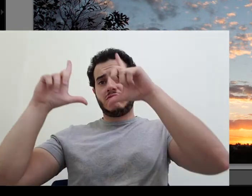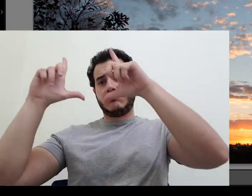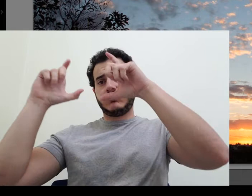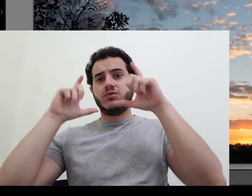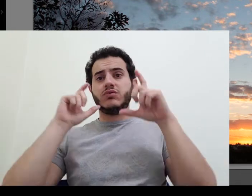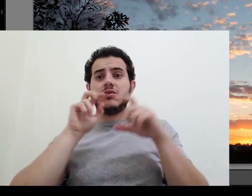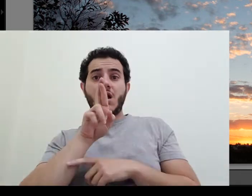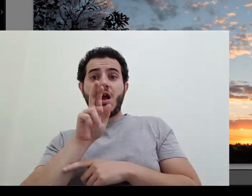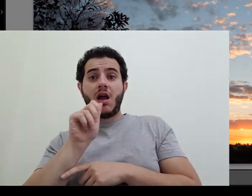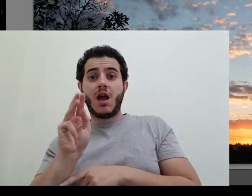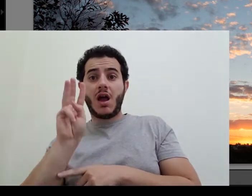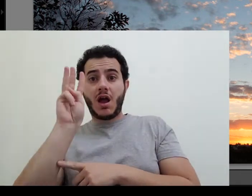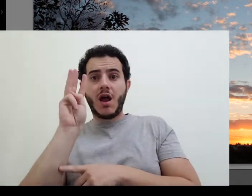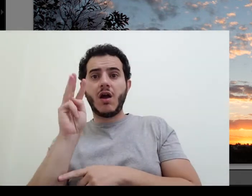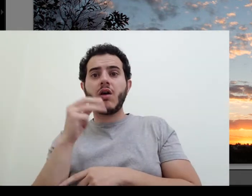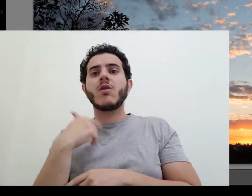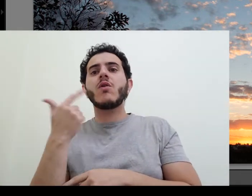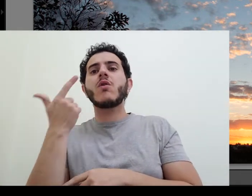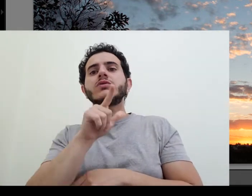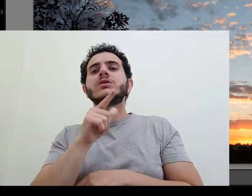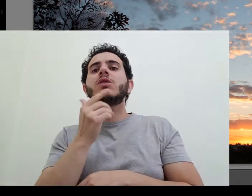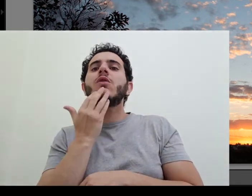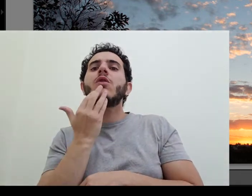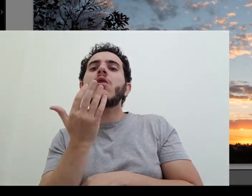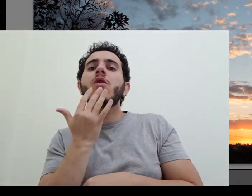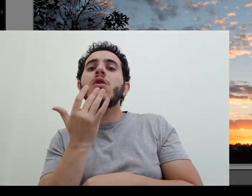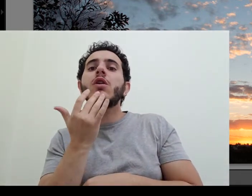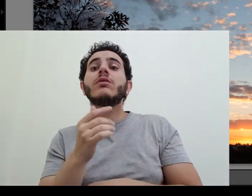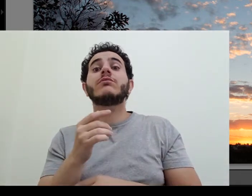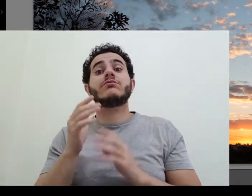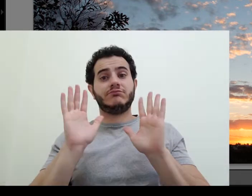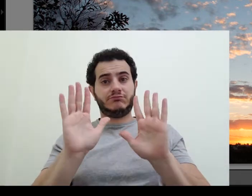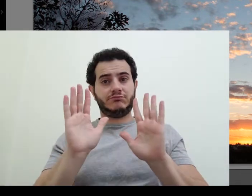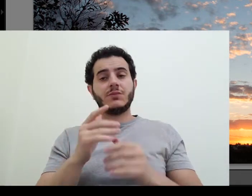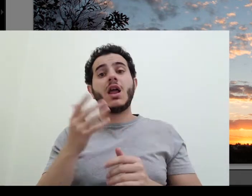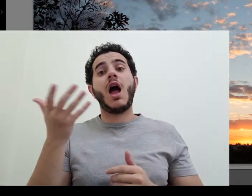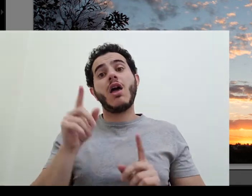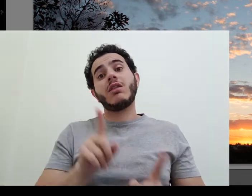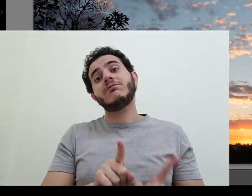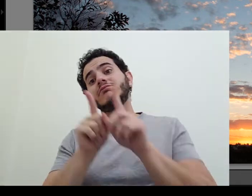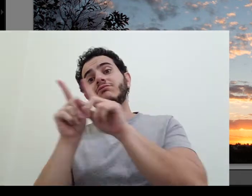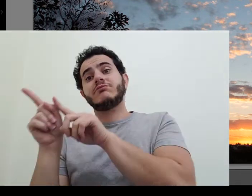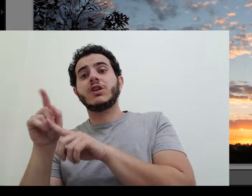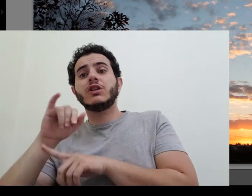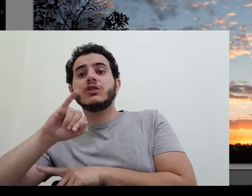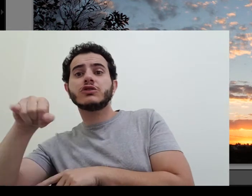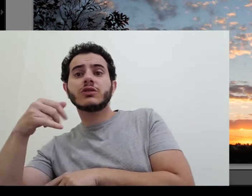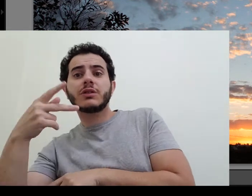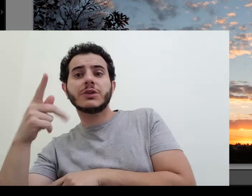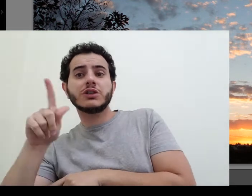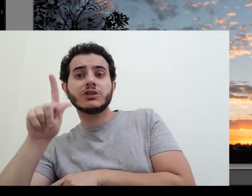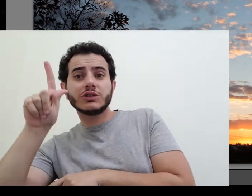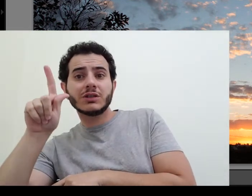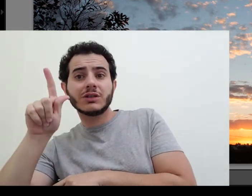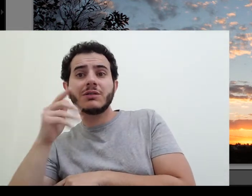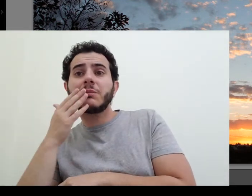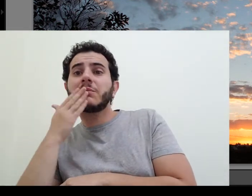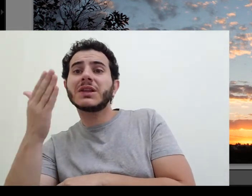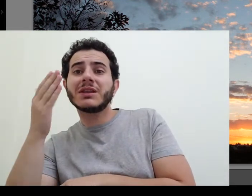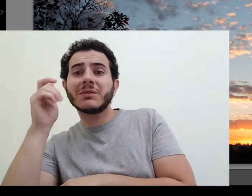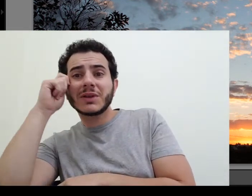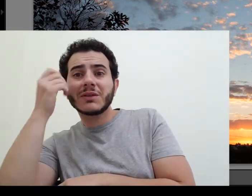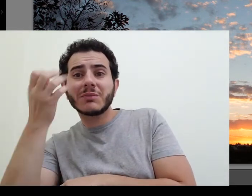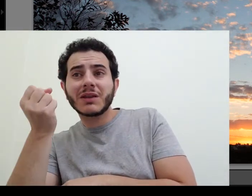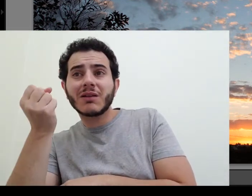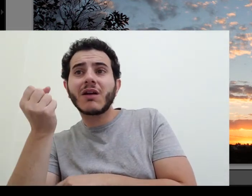uma pré-visualização, no RAW eu consigo voltar para a cor, no JPEG não. Essa é a primeira grande diferença. Se você fez o JPEG em preto e branco, está